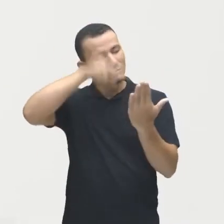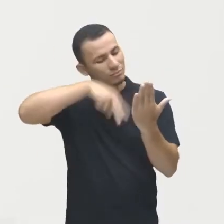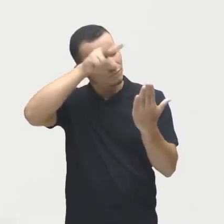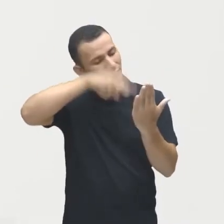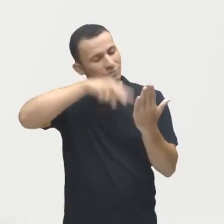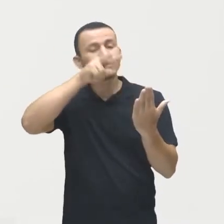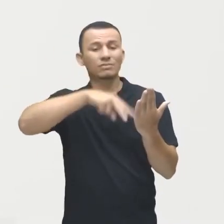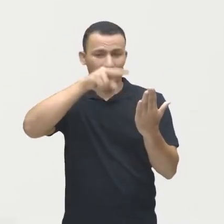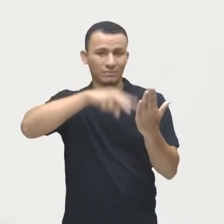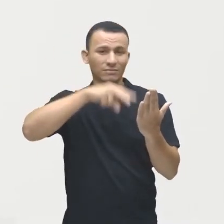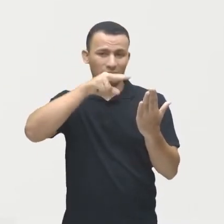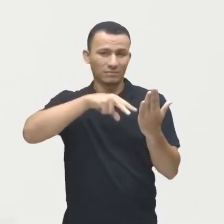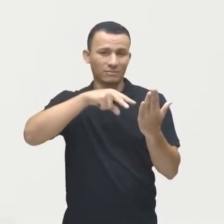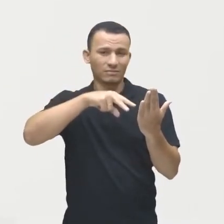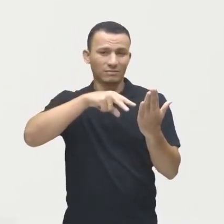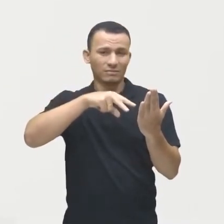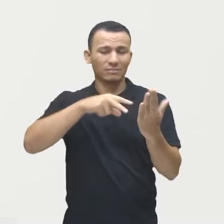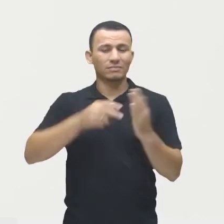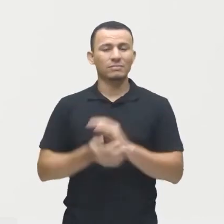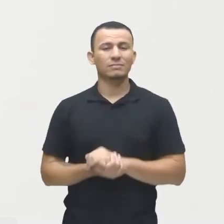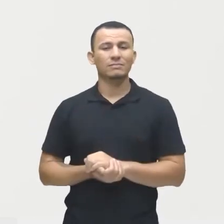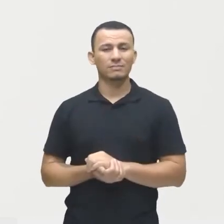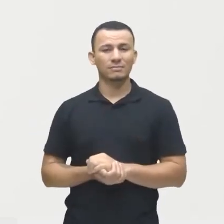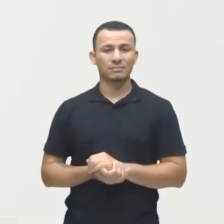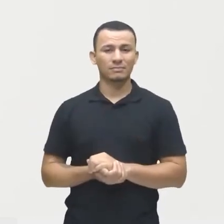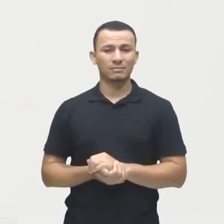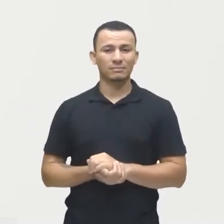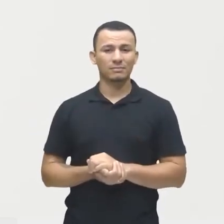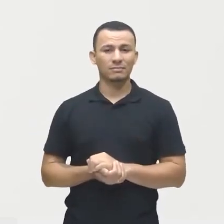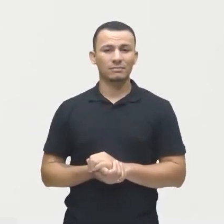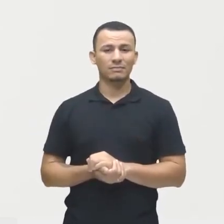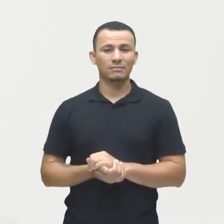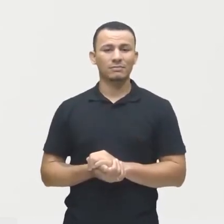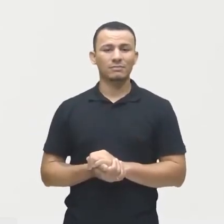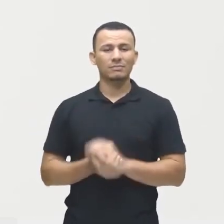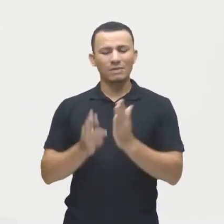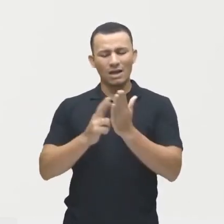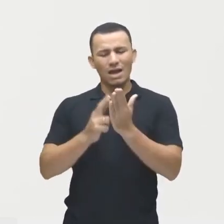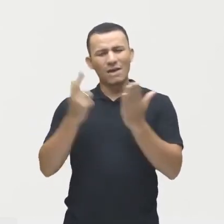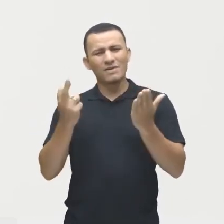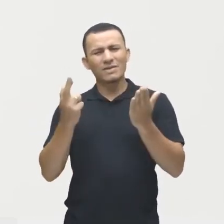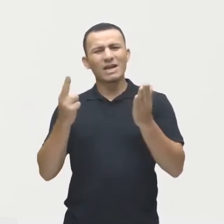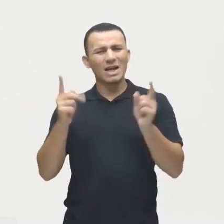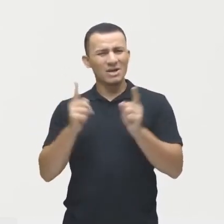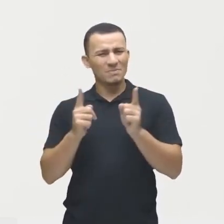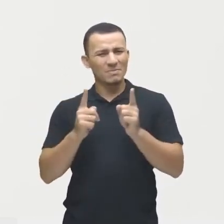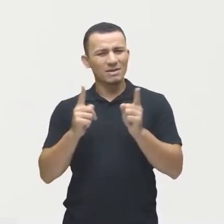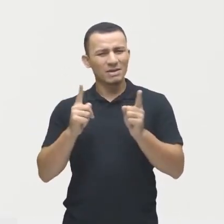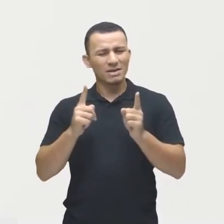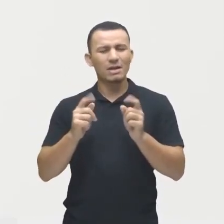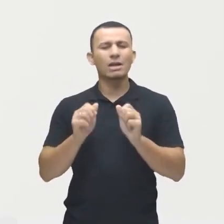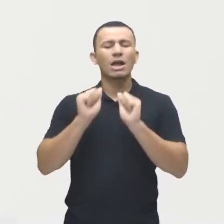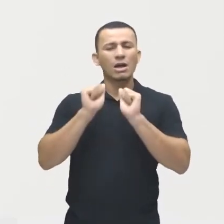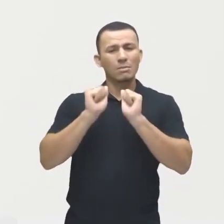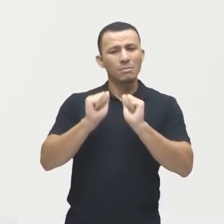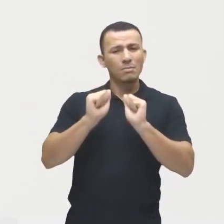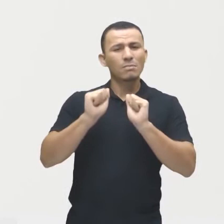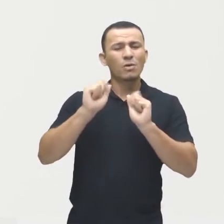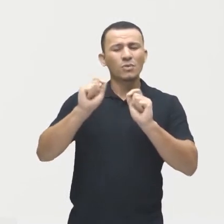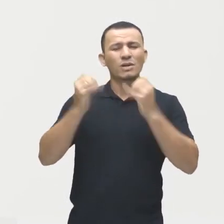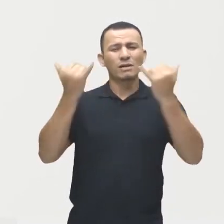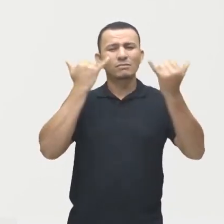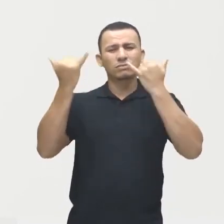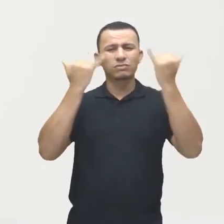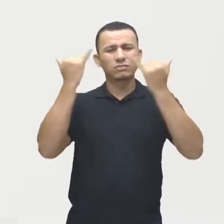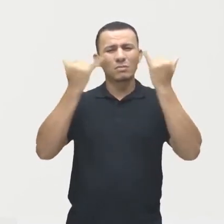gente não tem como visualizar aqui, ó, ela está muito pequena, mas de repente vai ser várias informações